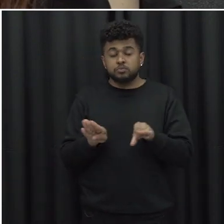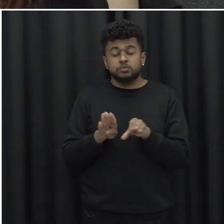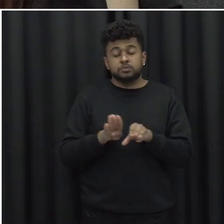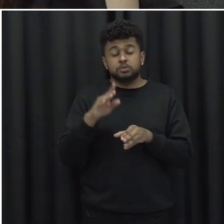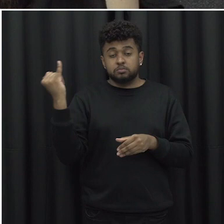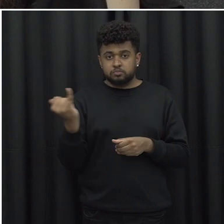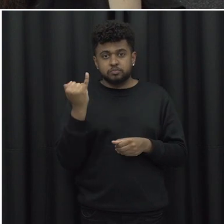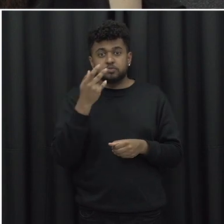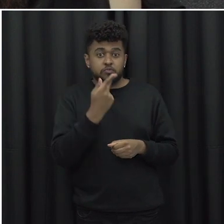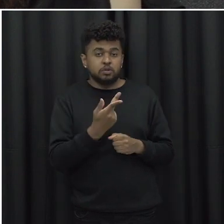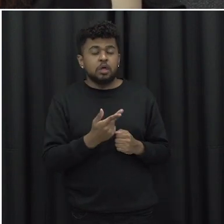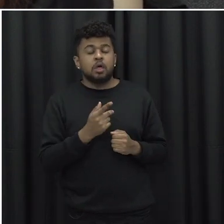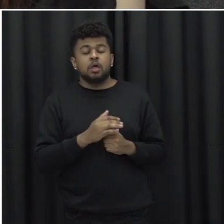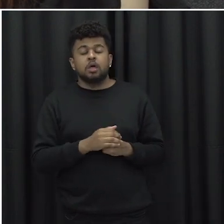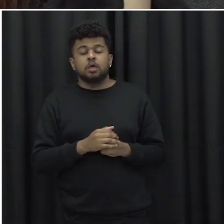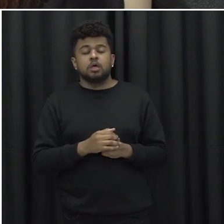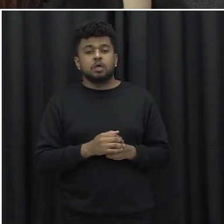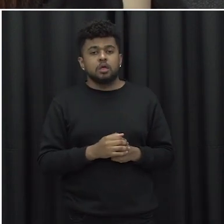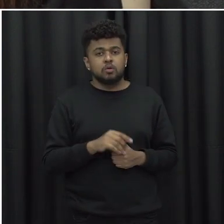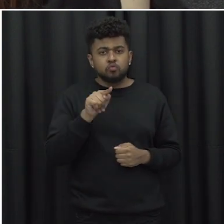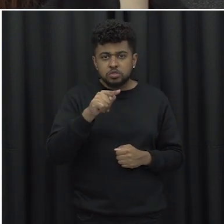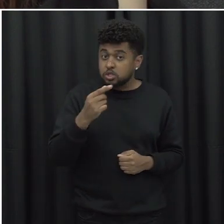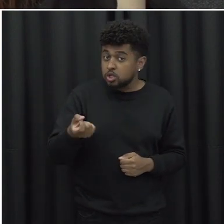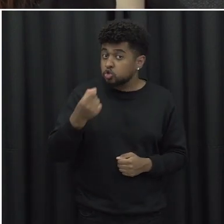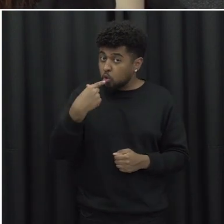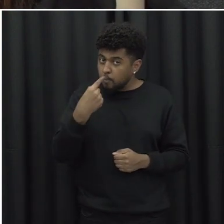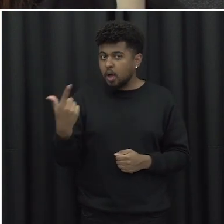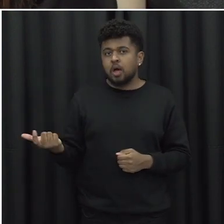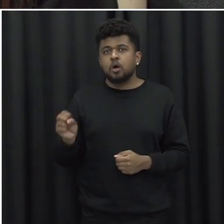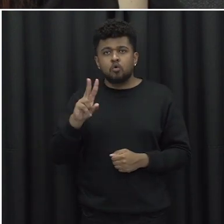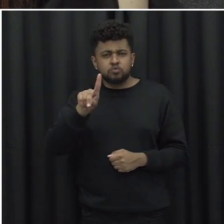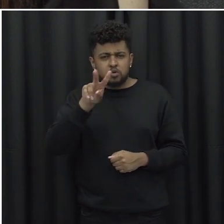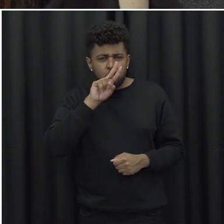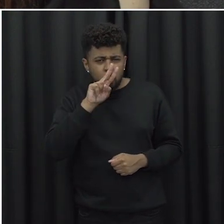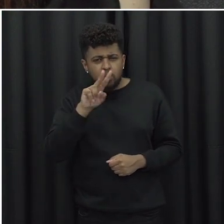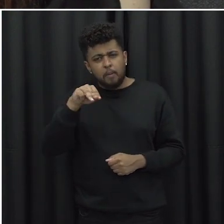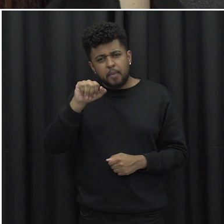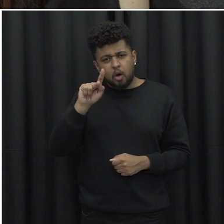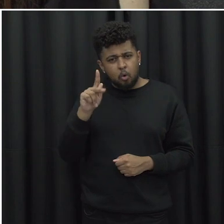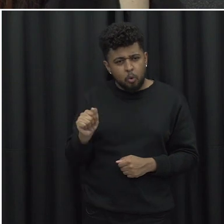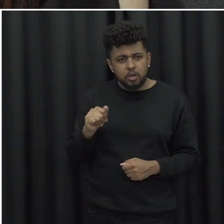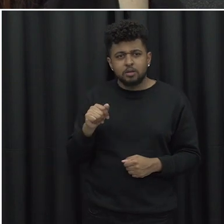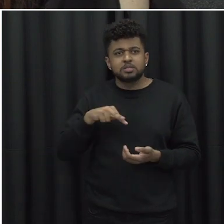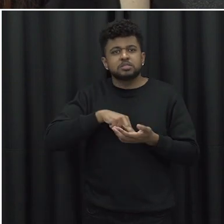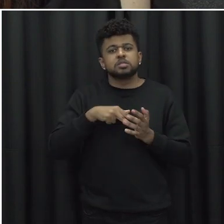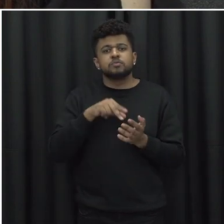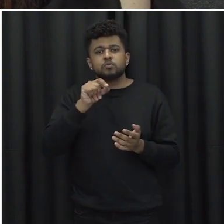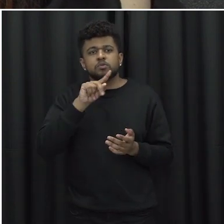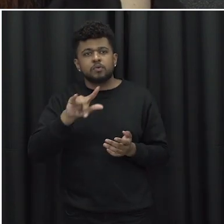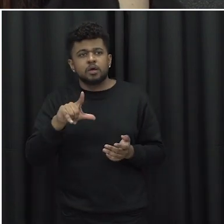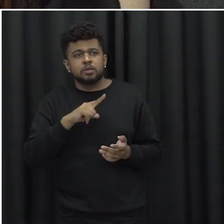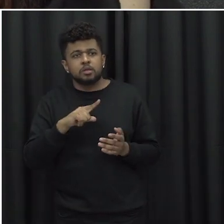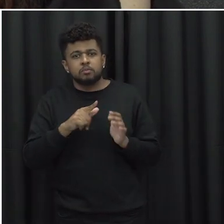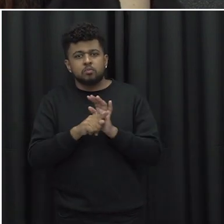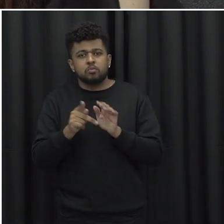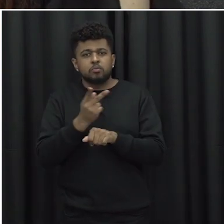E uma outra questão que tem, que você tomar medicação, ou até você fumar maconha,